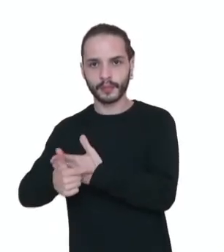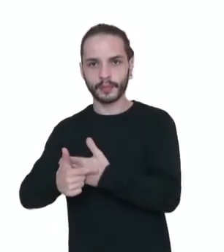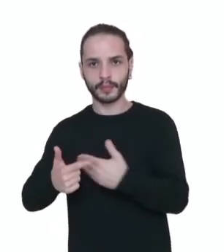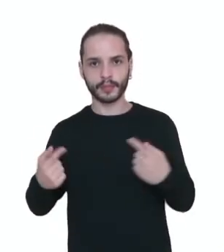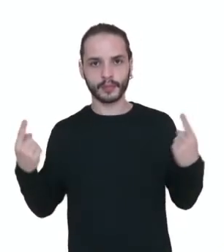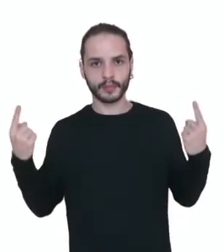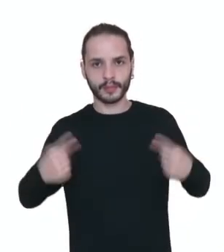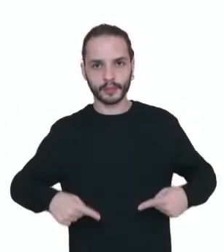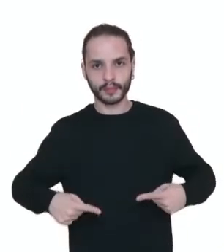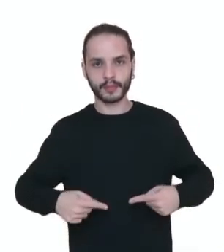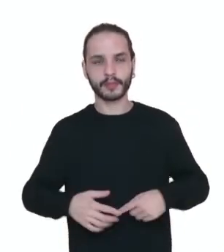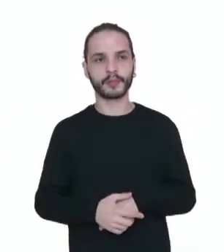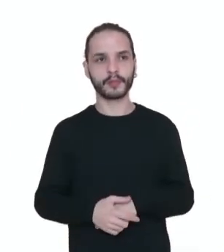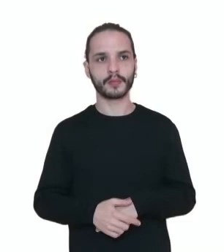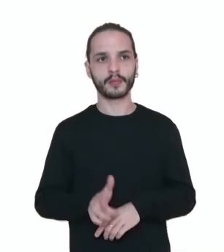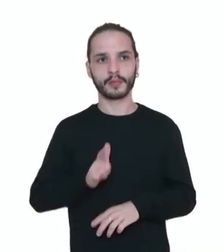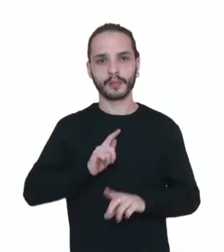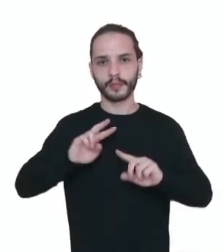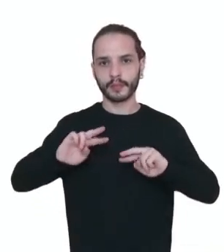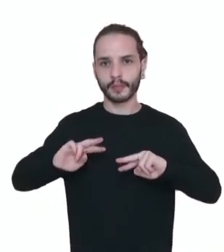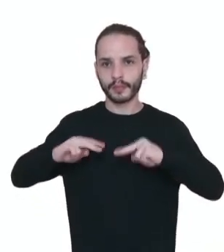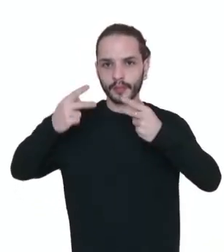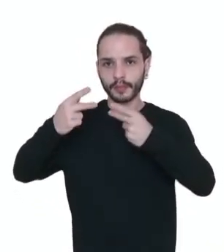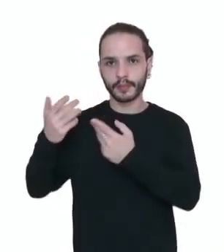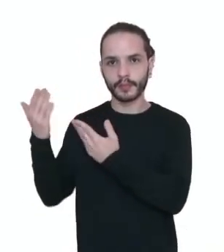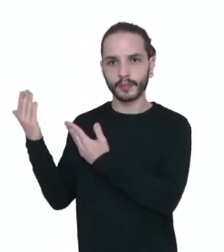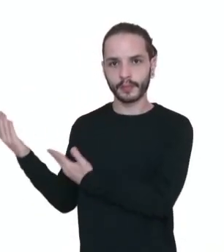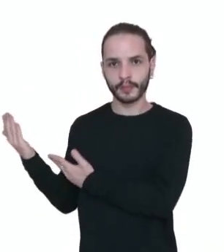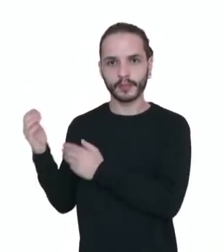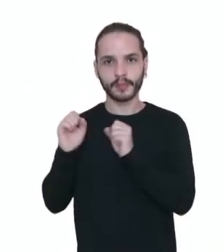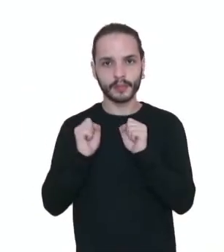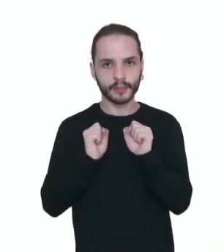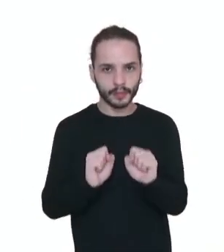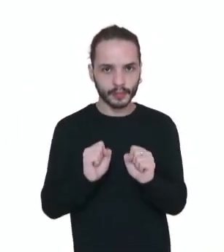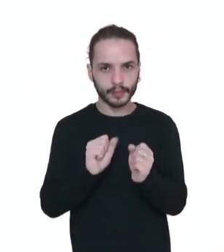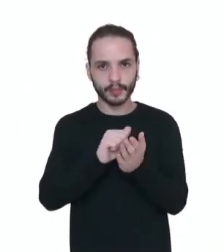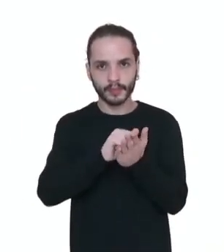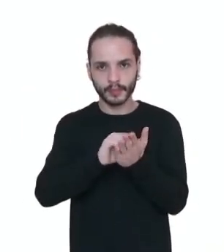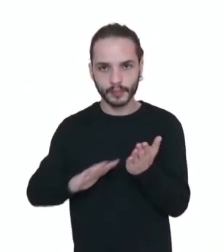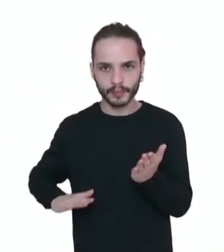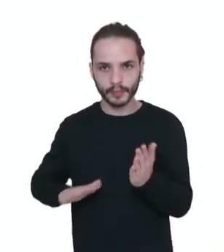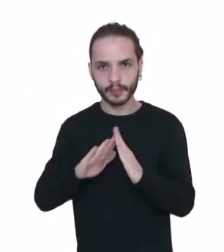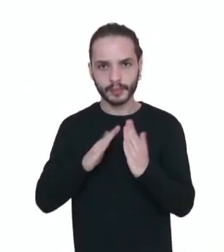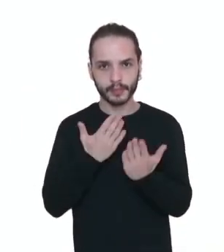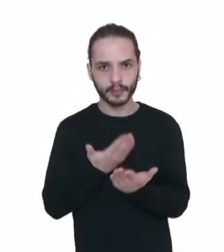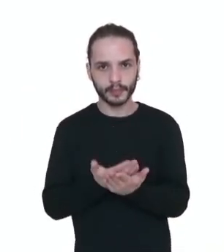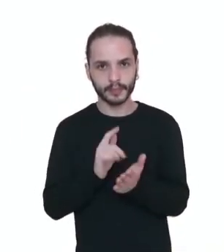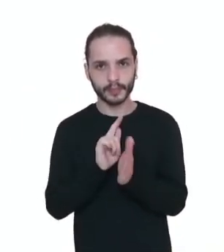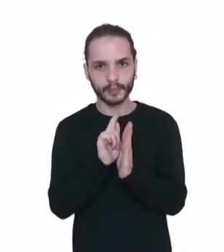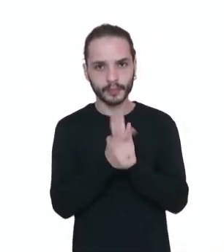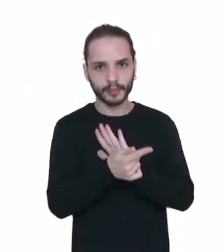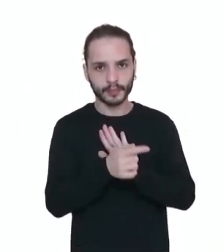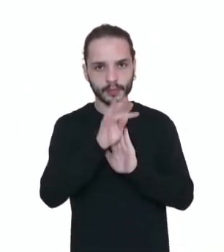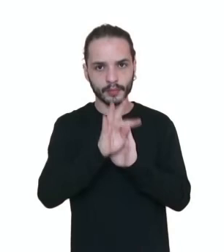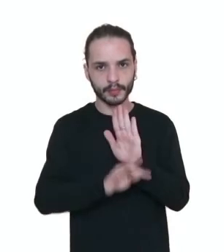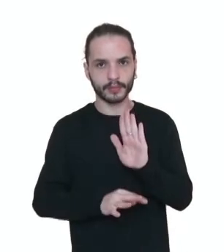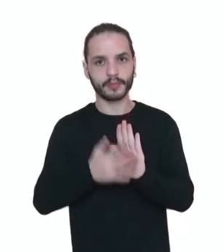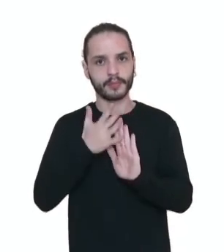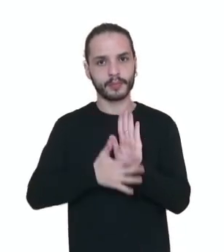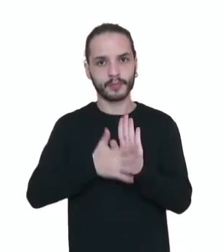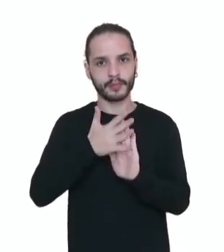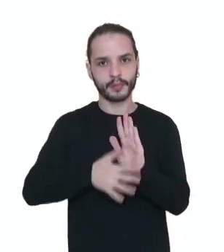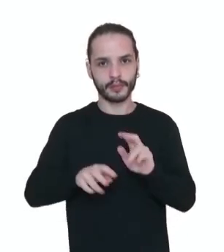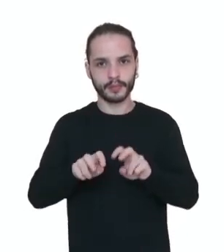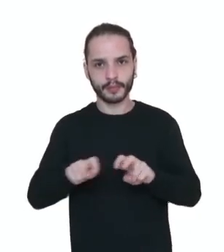aqui o link da plataforma, né? Vocês podem clicar em atividade escolar, gênero textual, roteiro júri